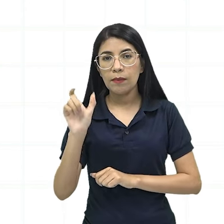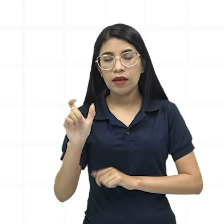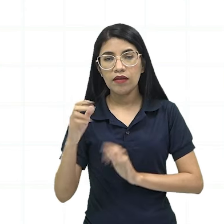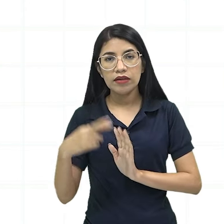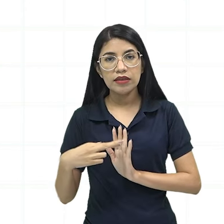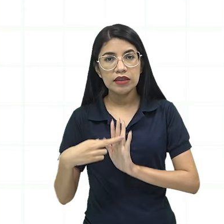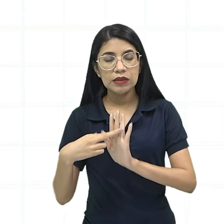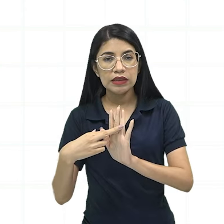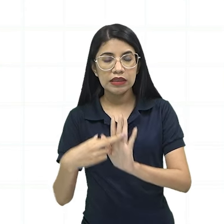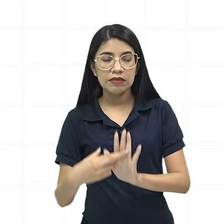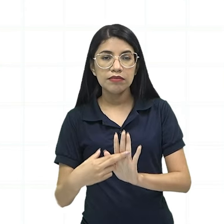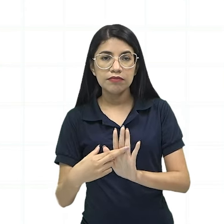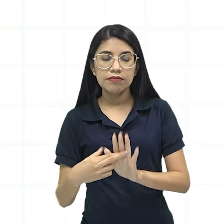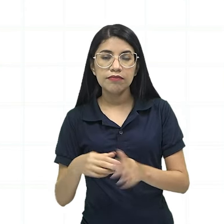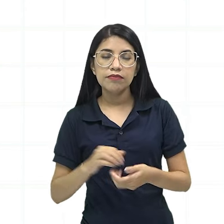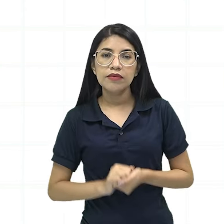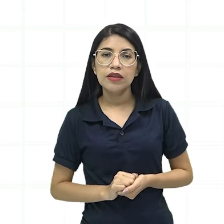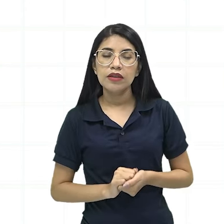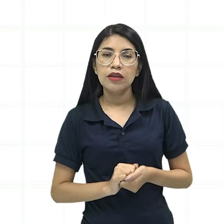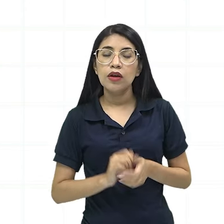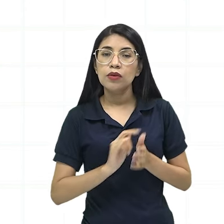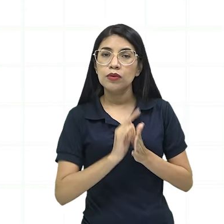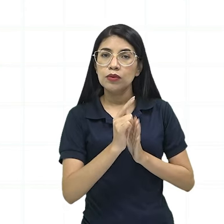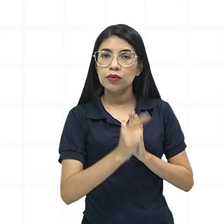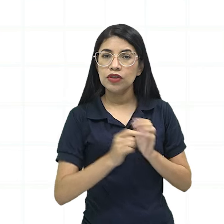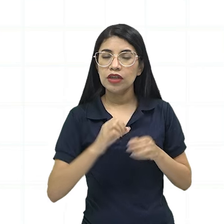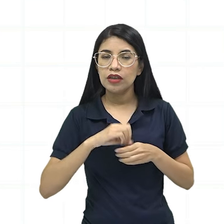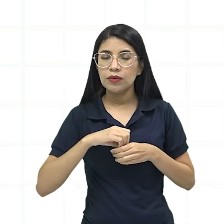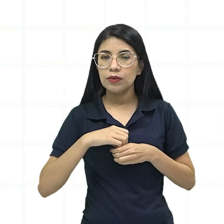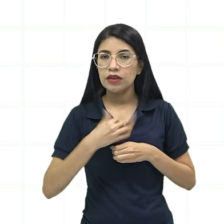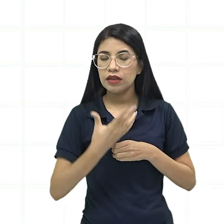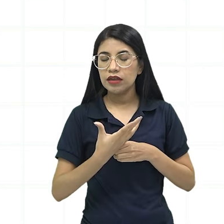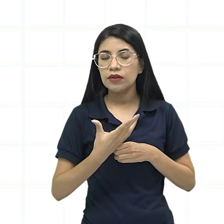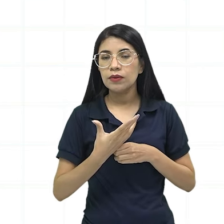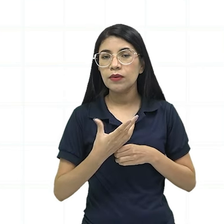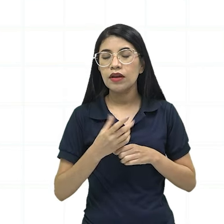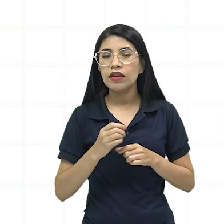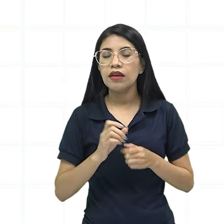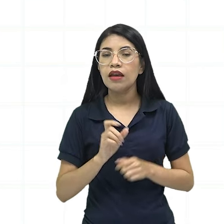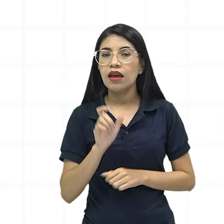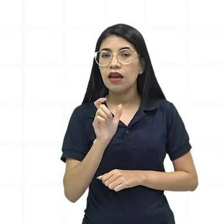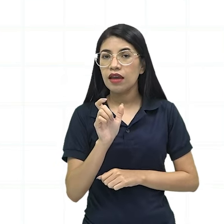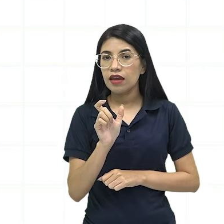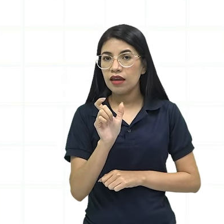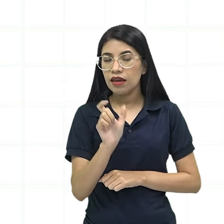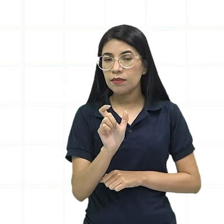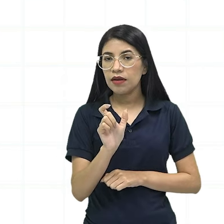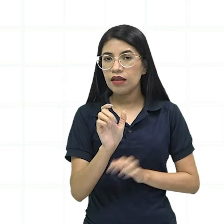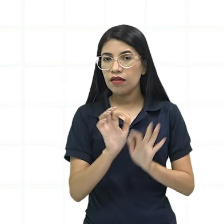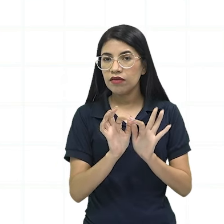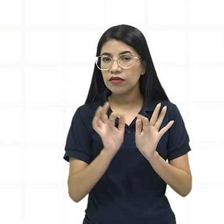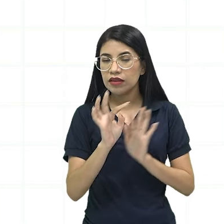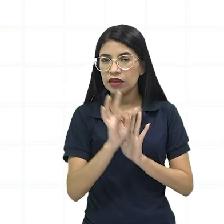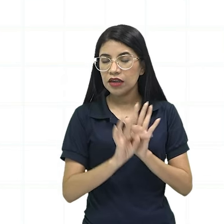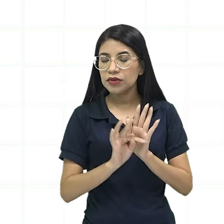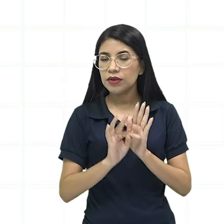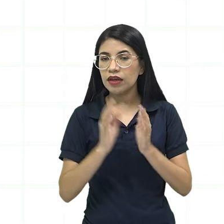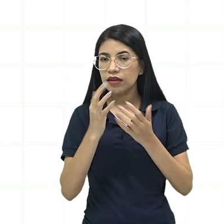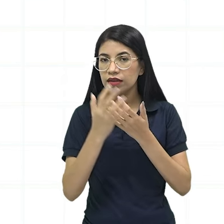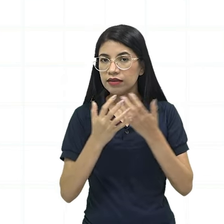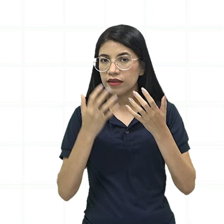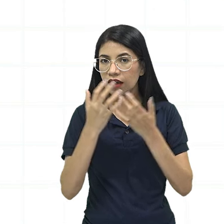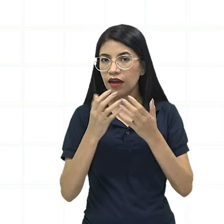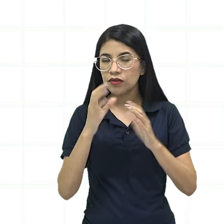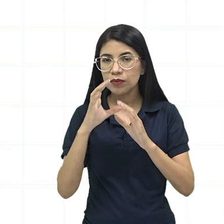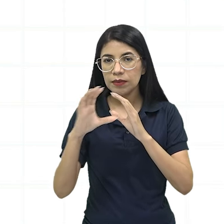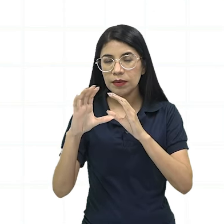representada. Lembra que no gênero lírico, nós temos a palavra cantada, certo?